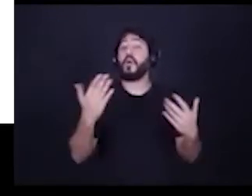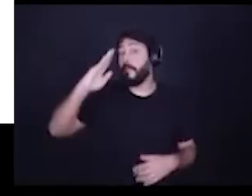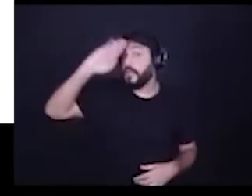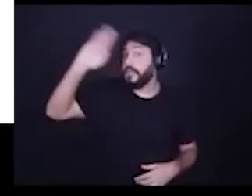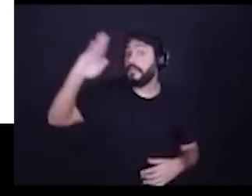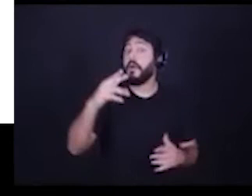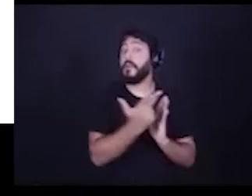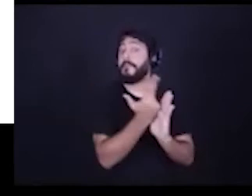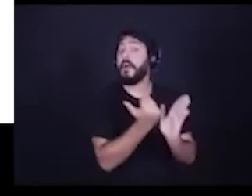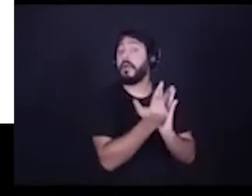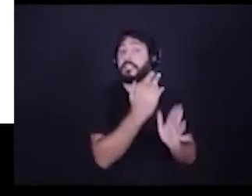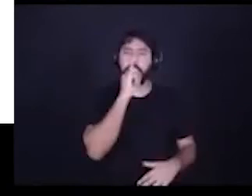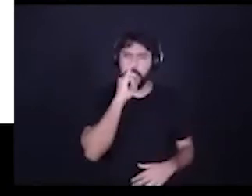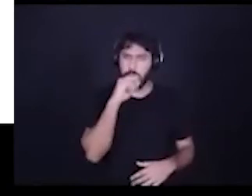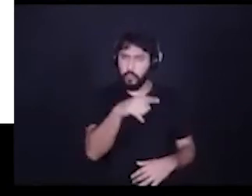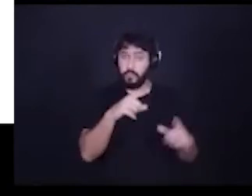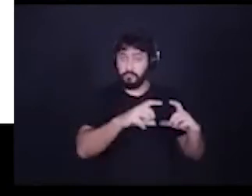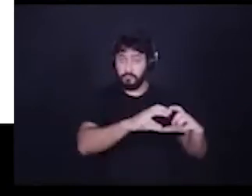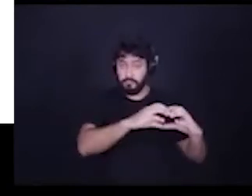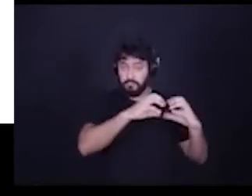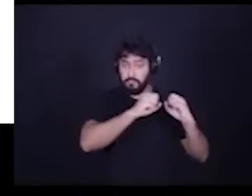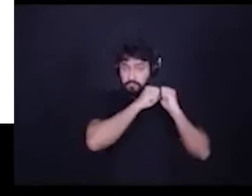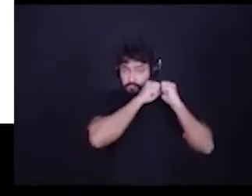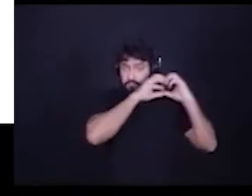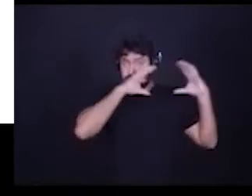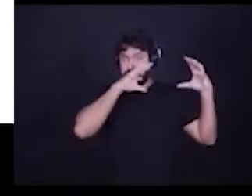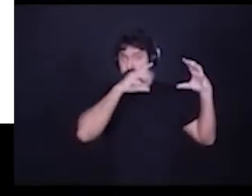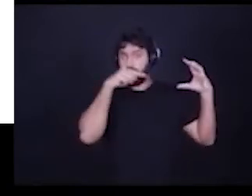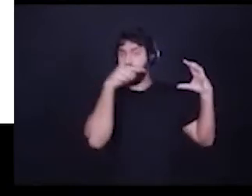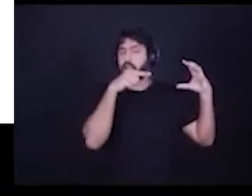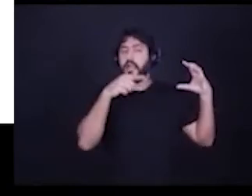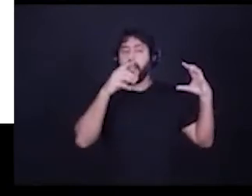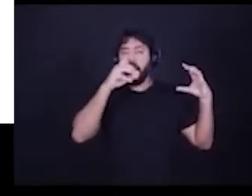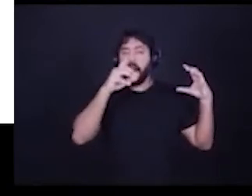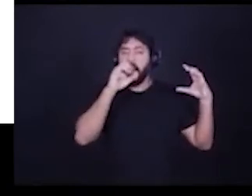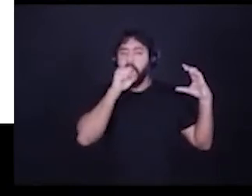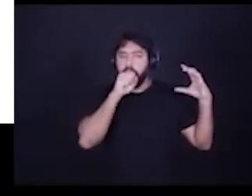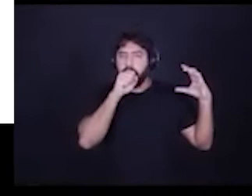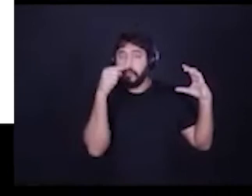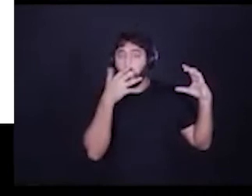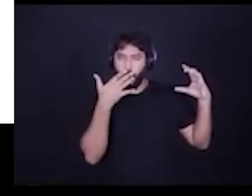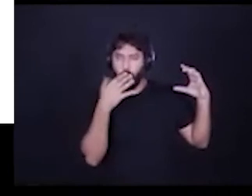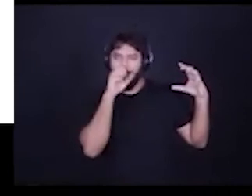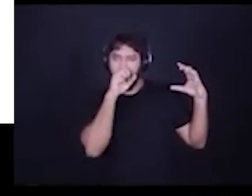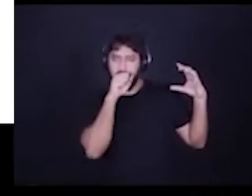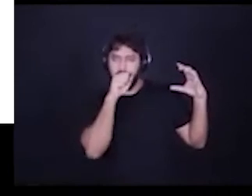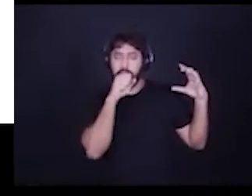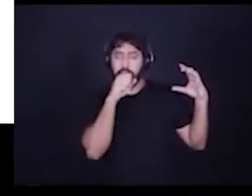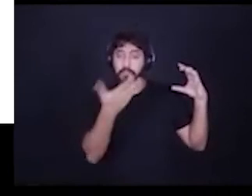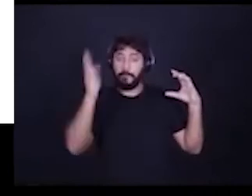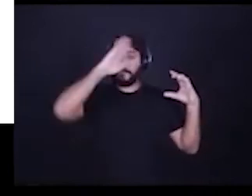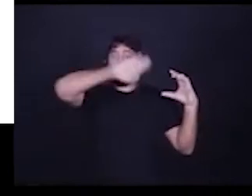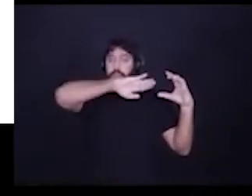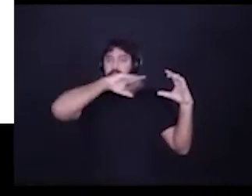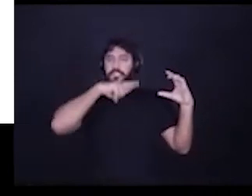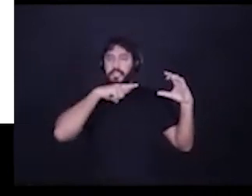exemplo, esse grande balão laranja, né, especialmente em contraponto com esse outro, com essa textura preto e branco atrás,